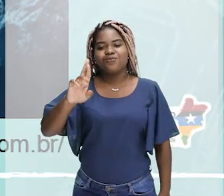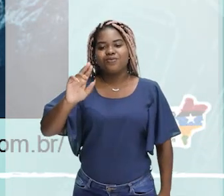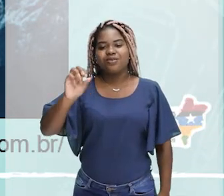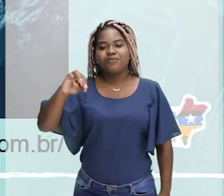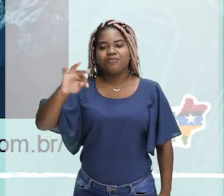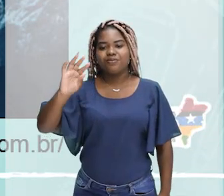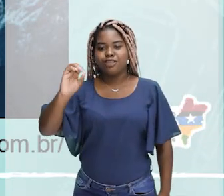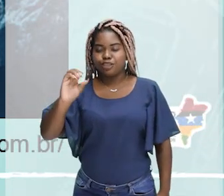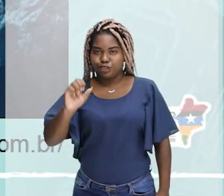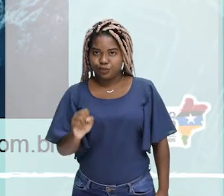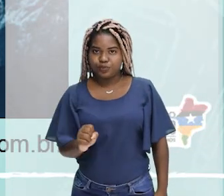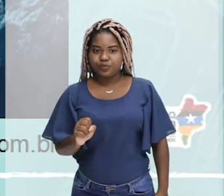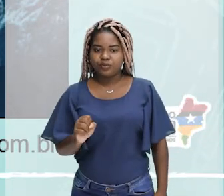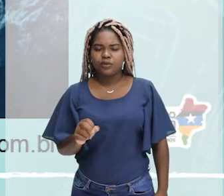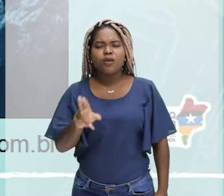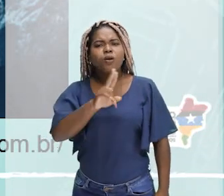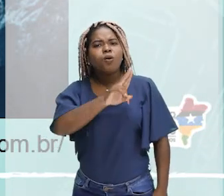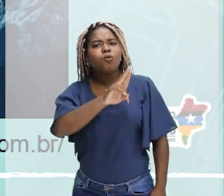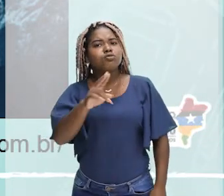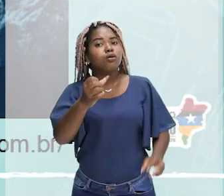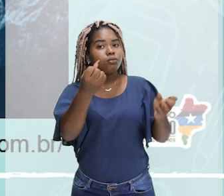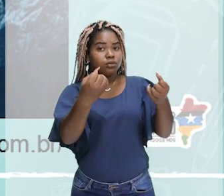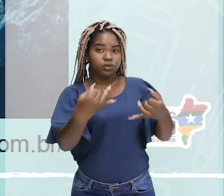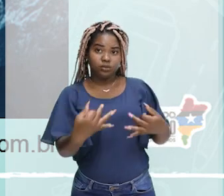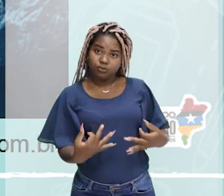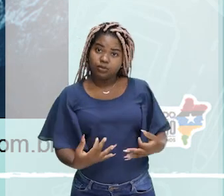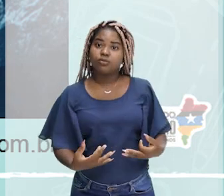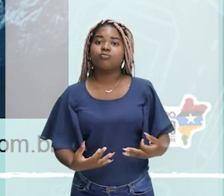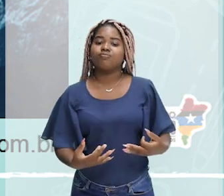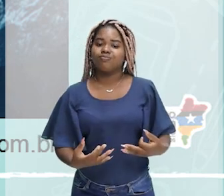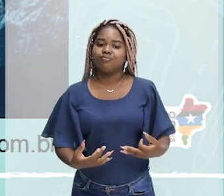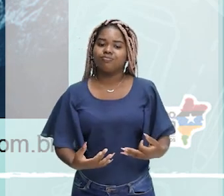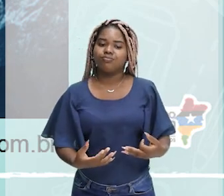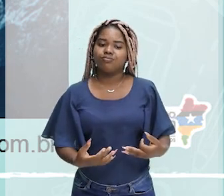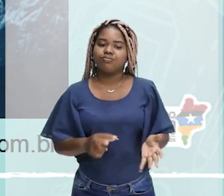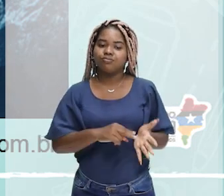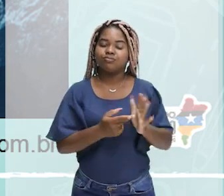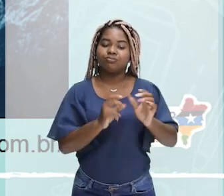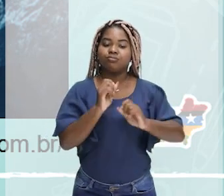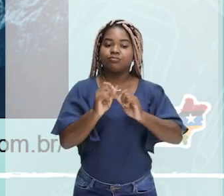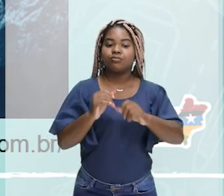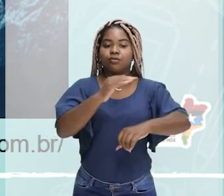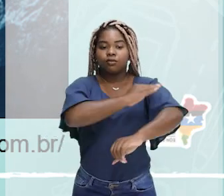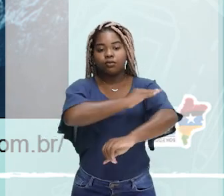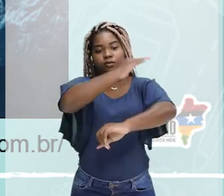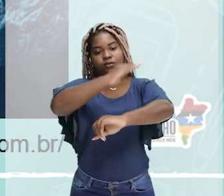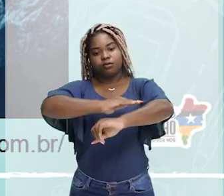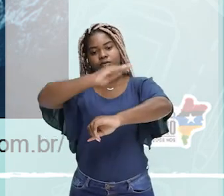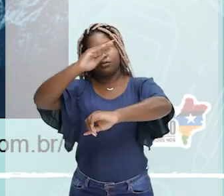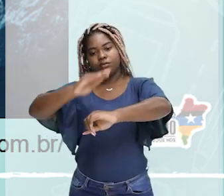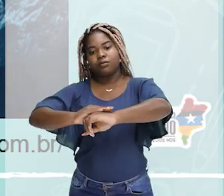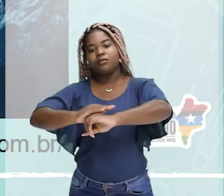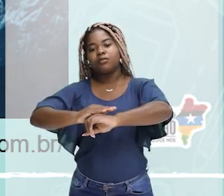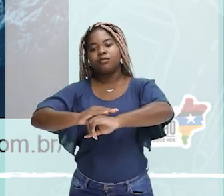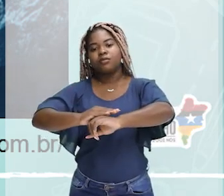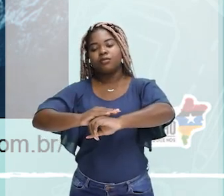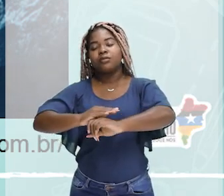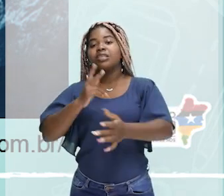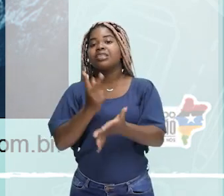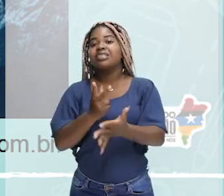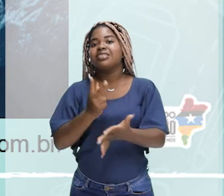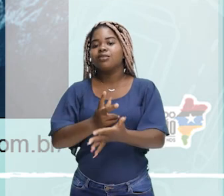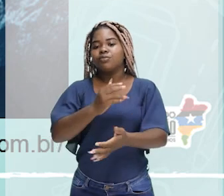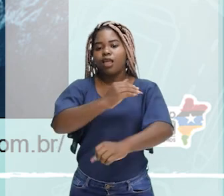modernos. Gente, o próprio nome já diz. Dobramento, ou seja, é o relevo que está se dobrando e está subindo, como